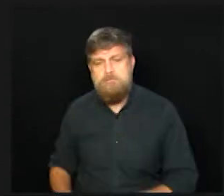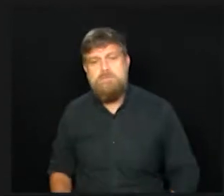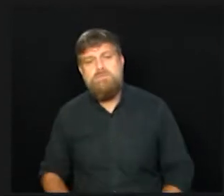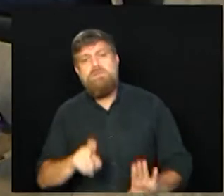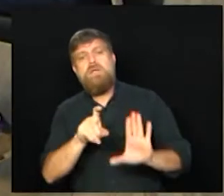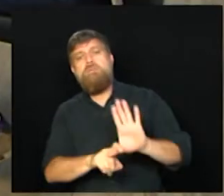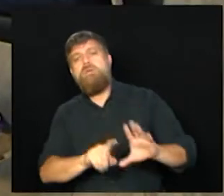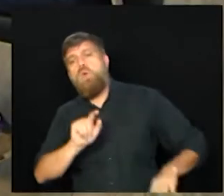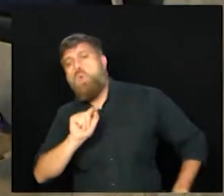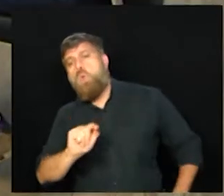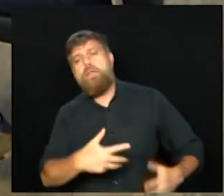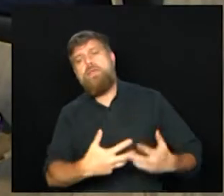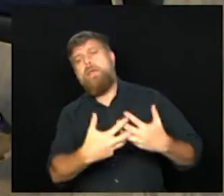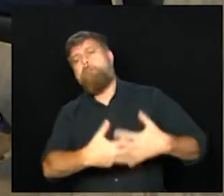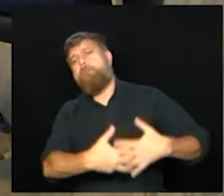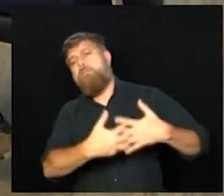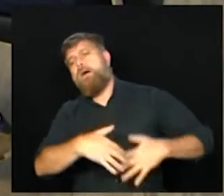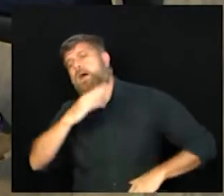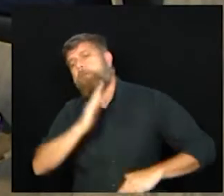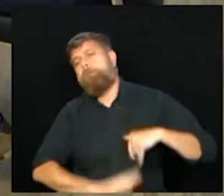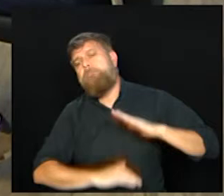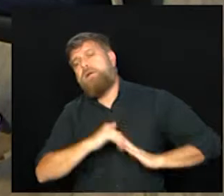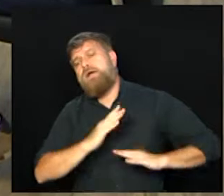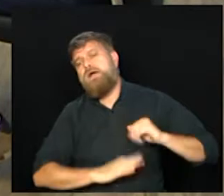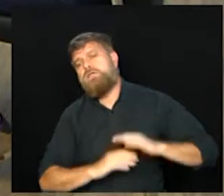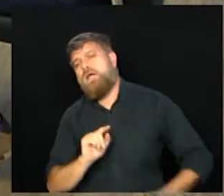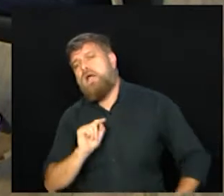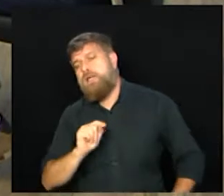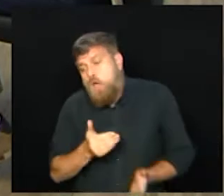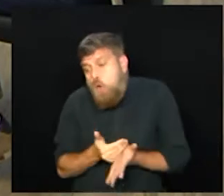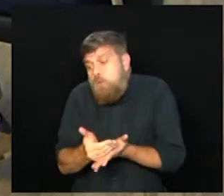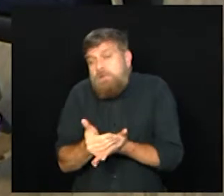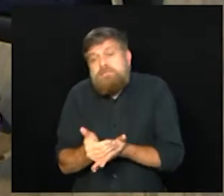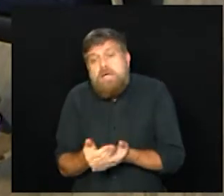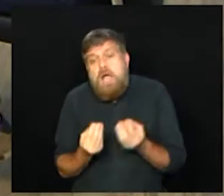essa efetividade, Fábia? Começar por onde?